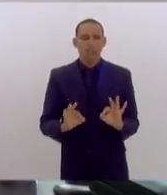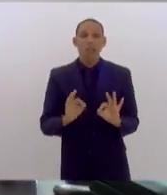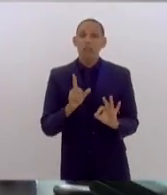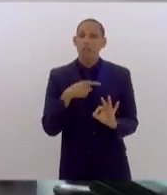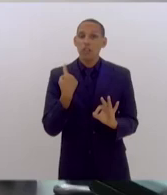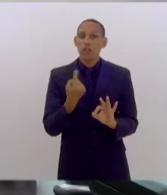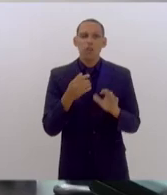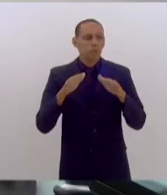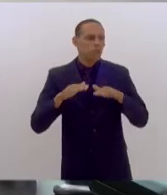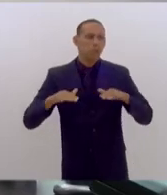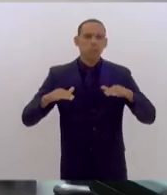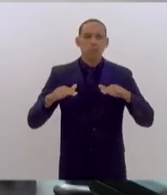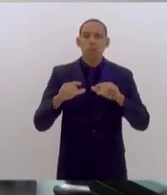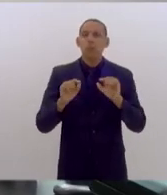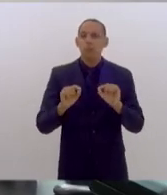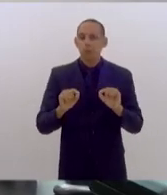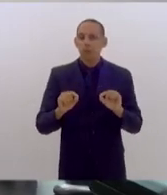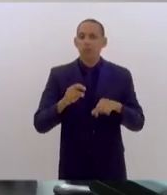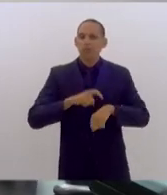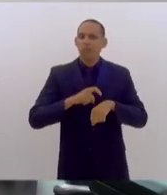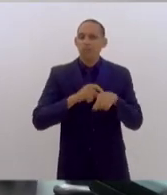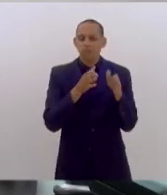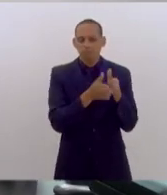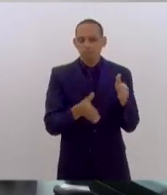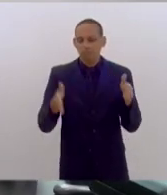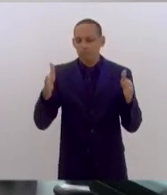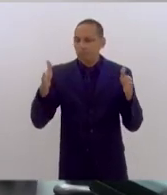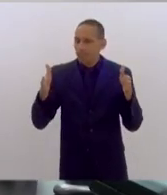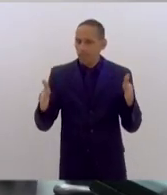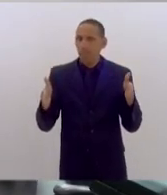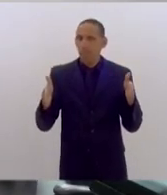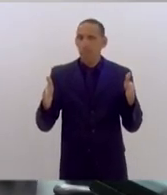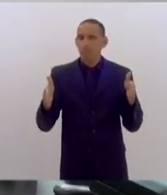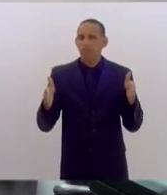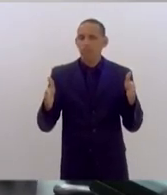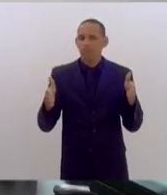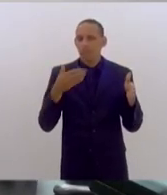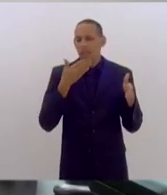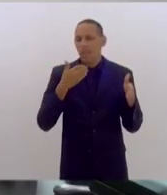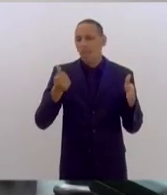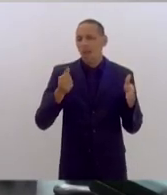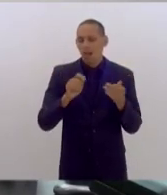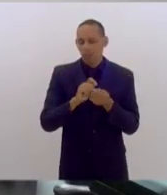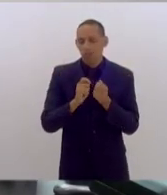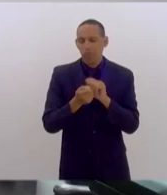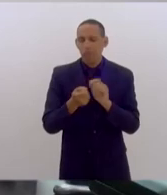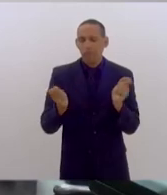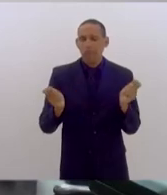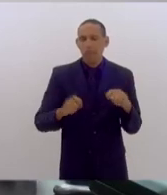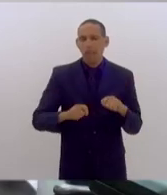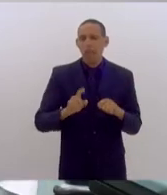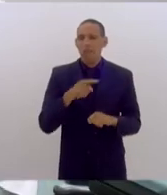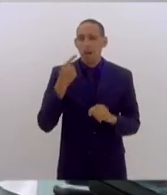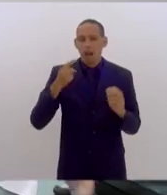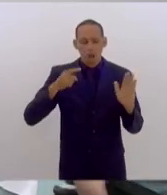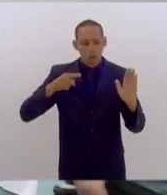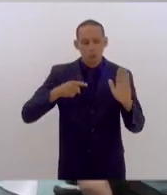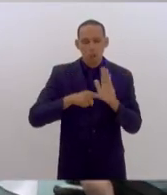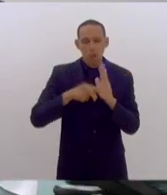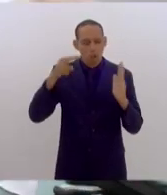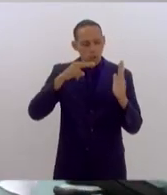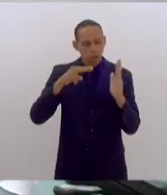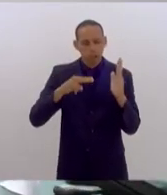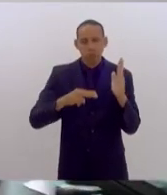todos tenhamos um tempo digamos pouco mais adequado né para aprofundar